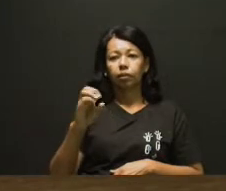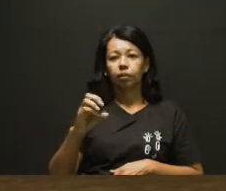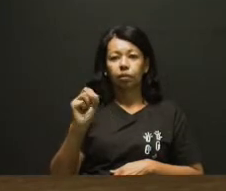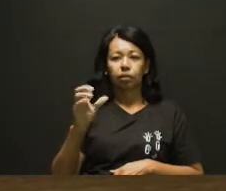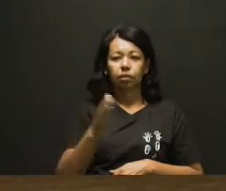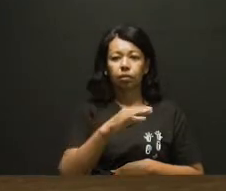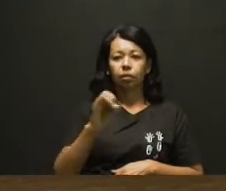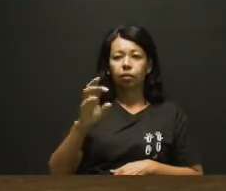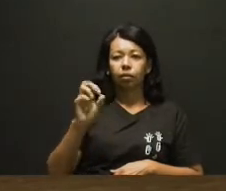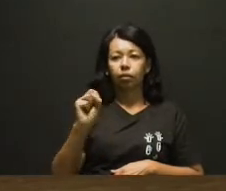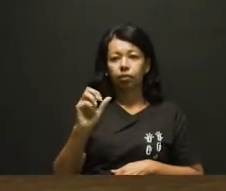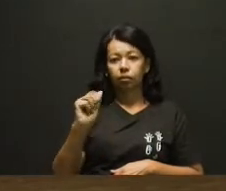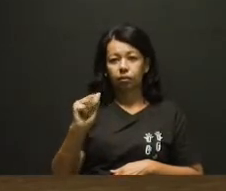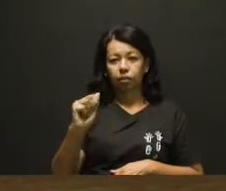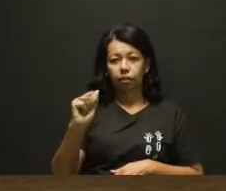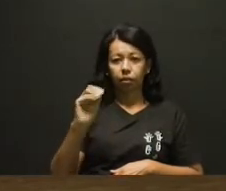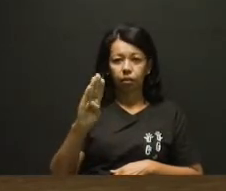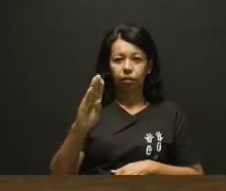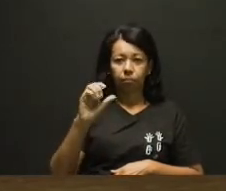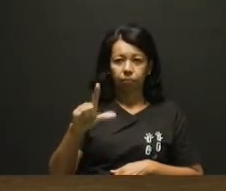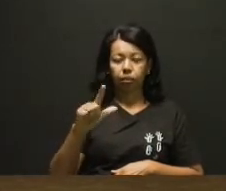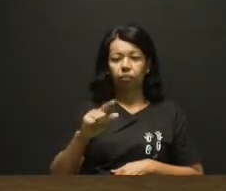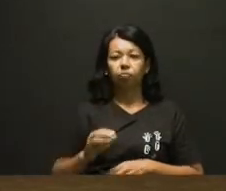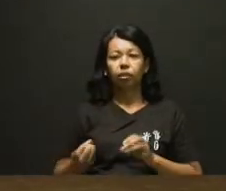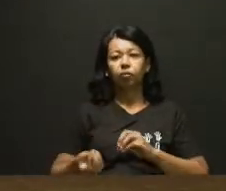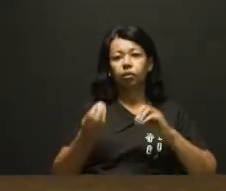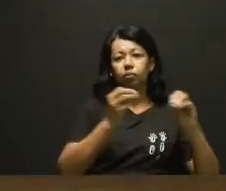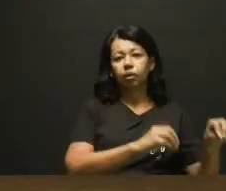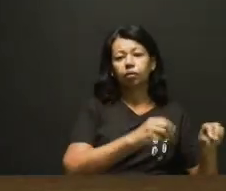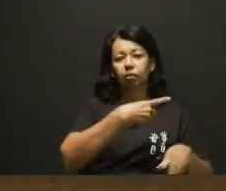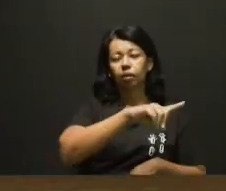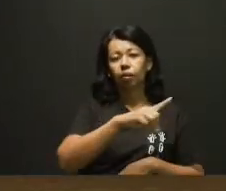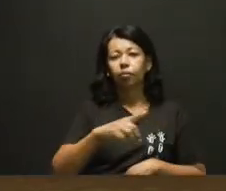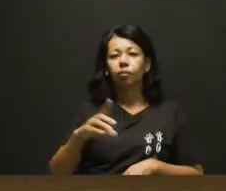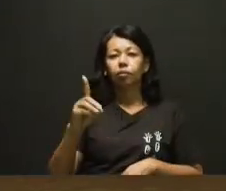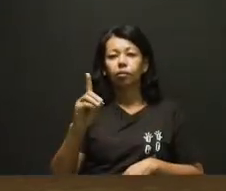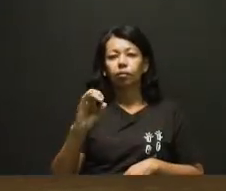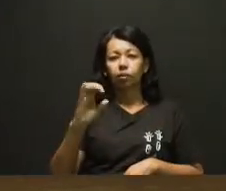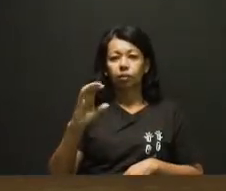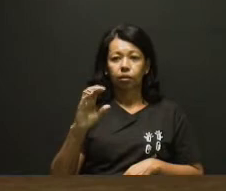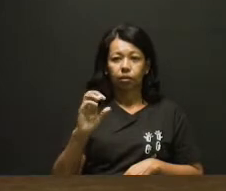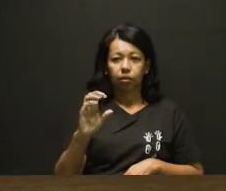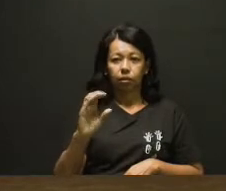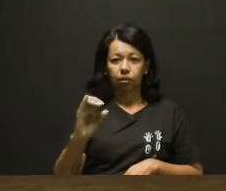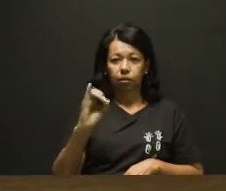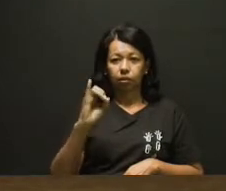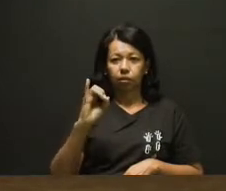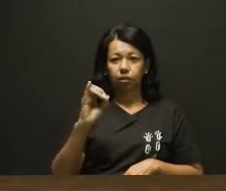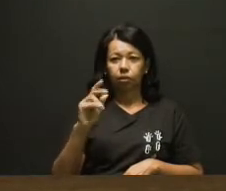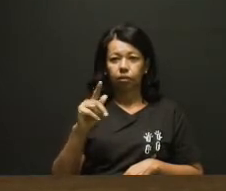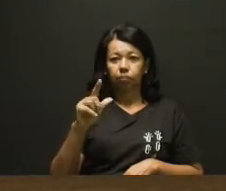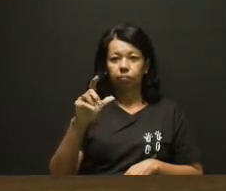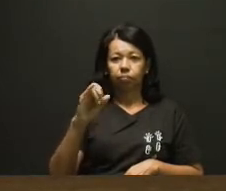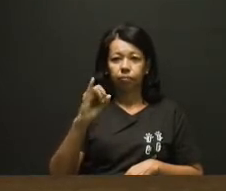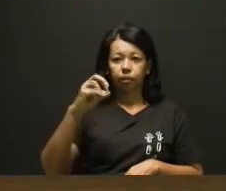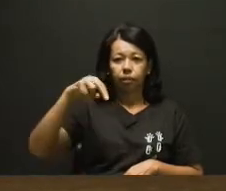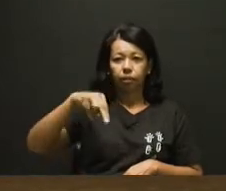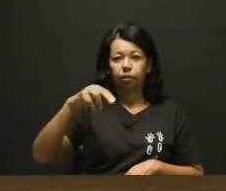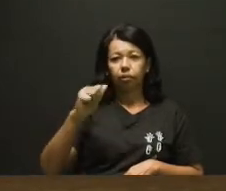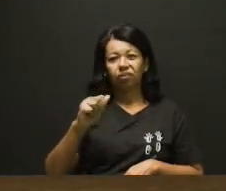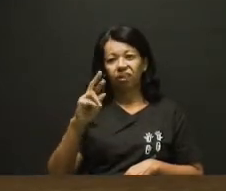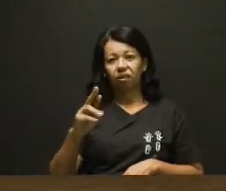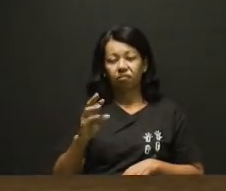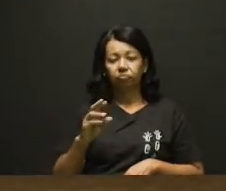que ela na 15 de novembro foi transferido para lá só ter medido duas vezes por semana só se um cúmulo porque eu perguntei pelo